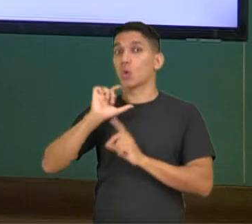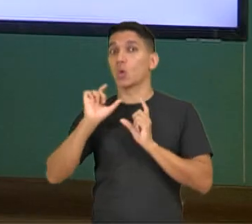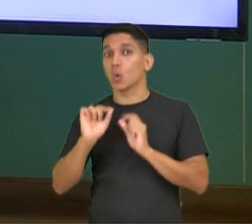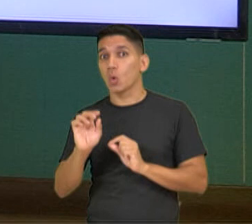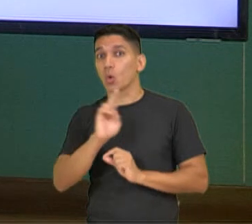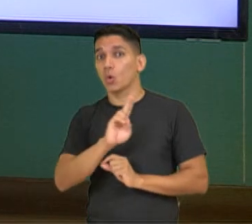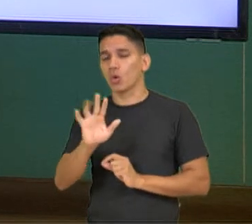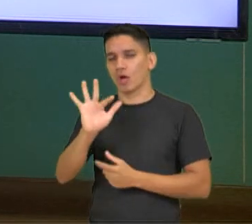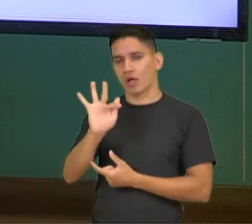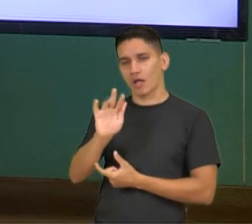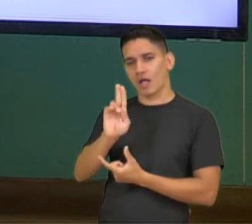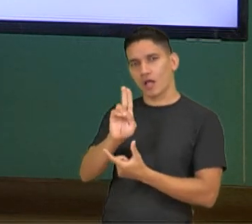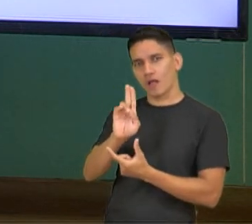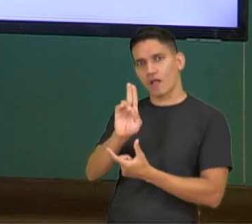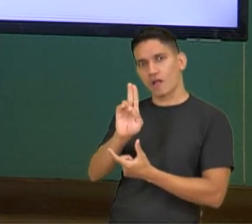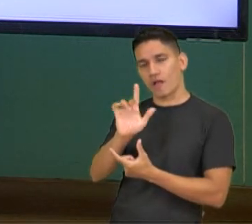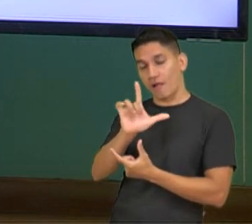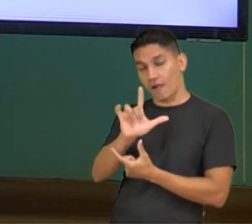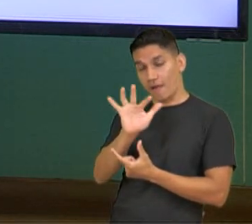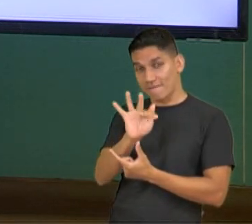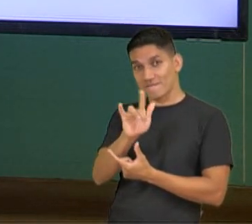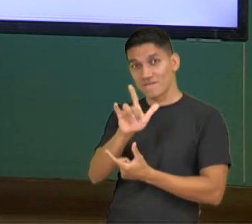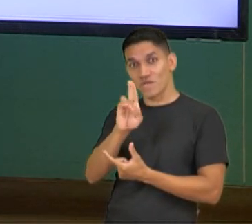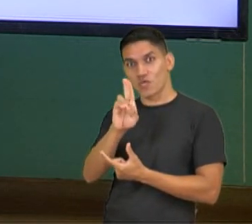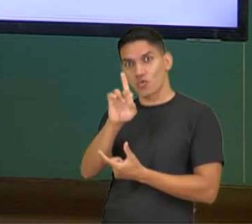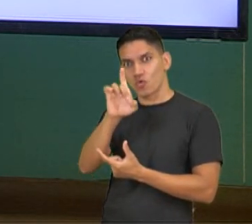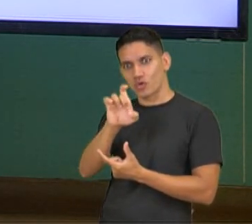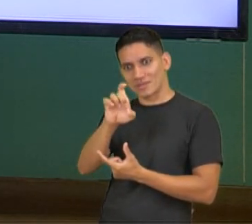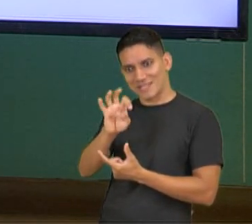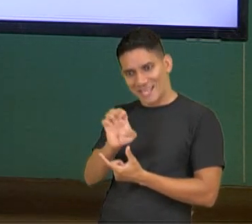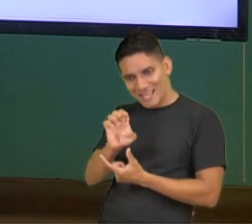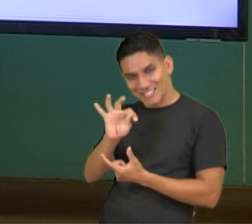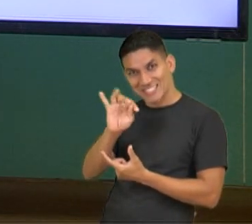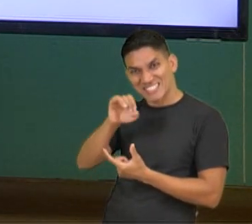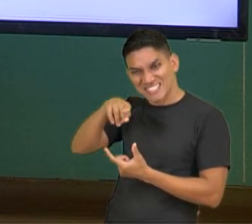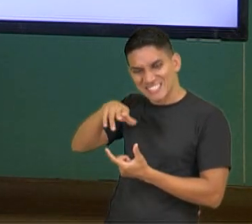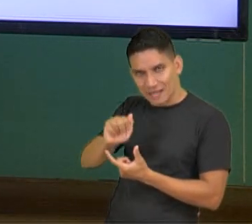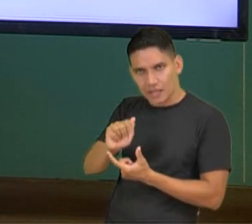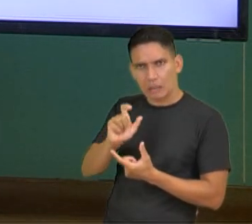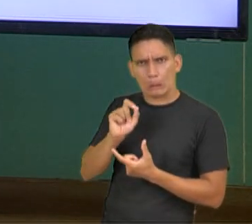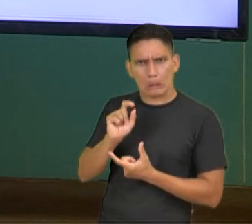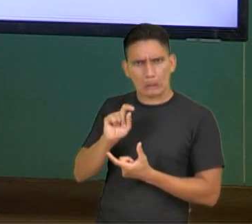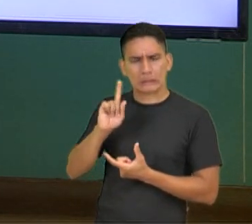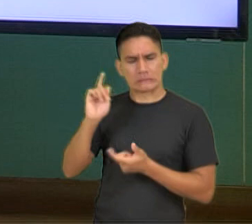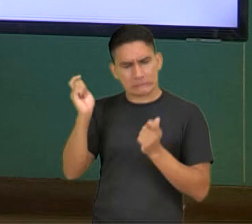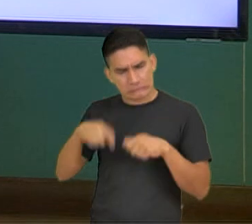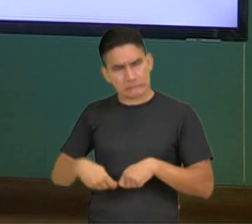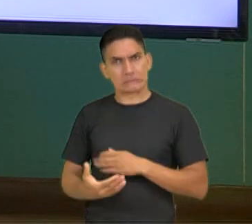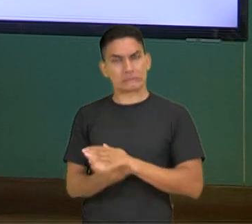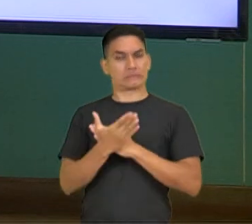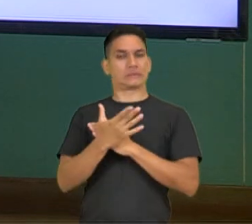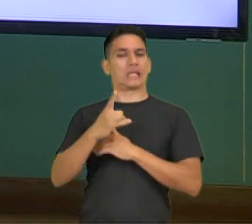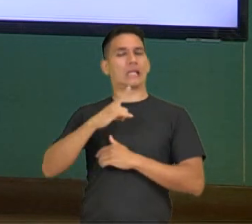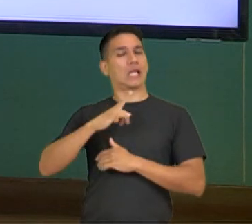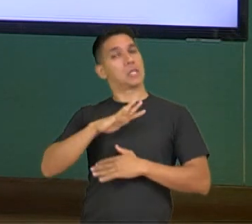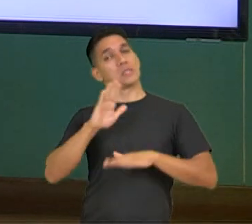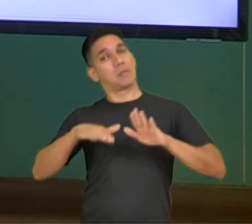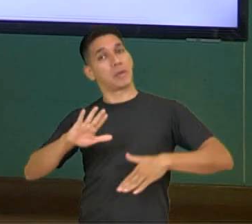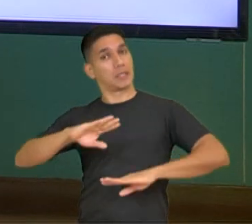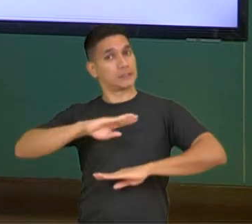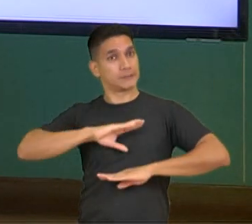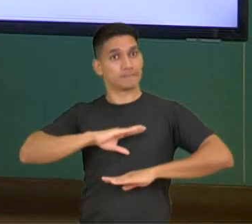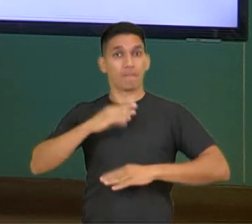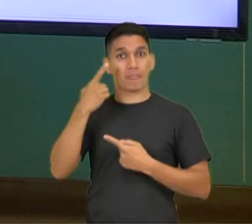de fluoxetina, tá? Uma substância que tem um efeito importante aí em alguma situação. Então, nós temos aqui